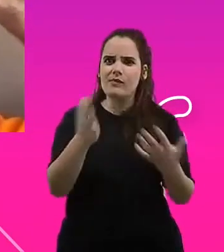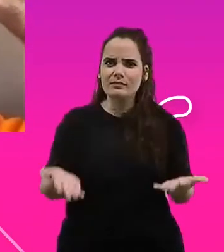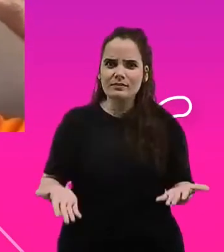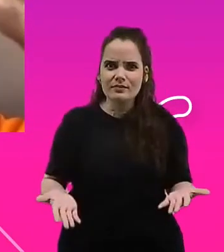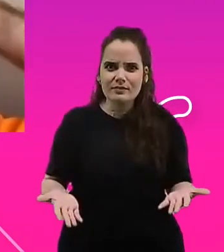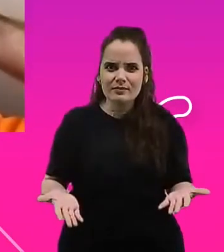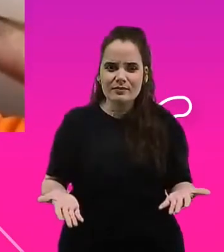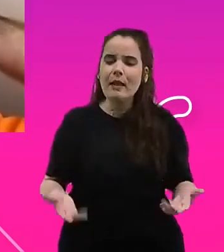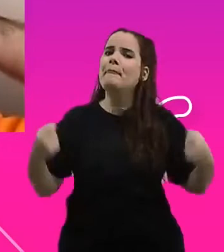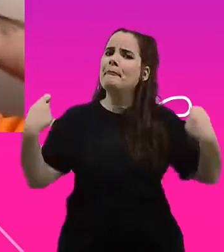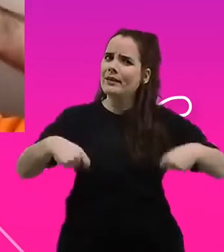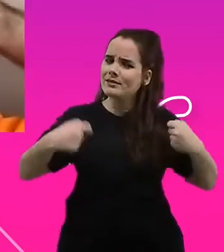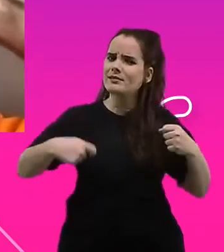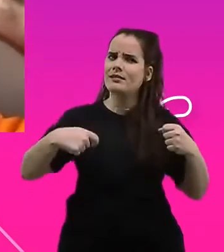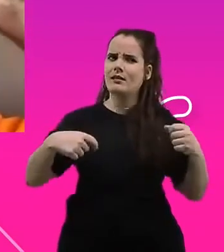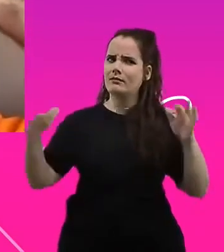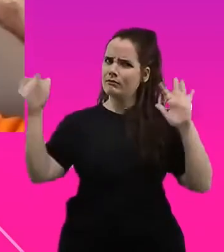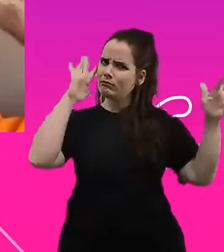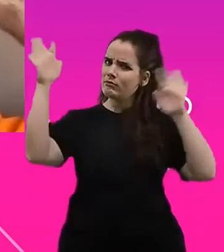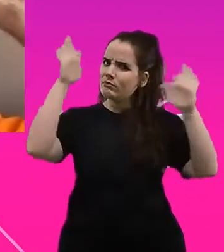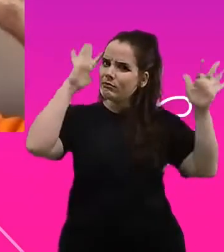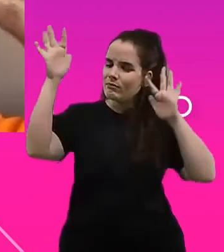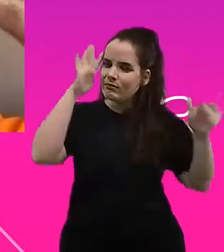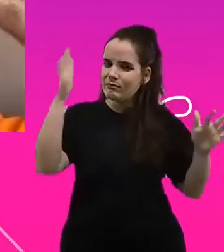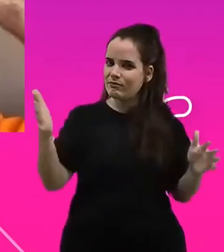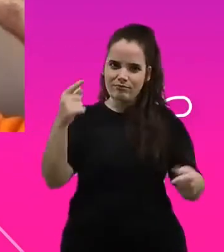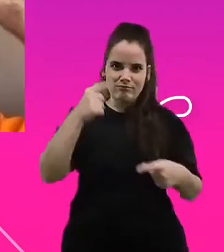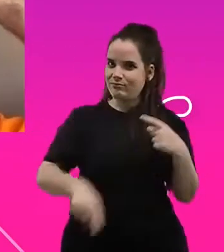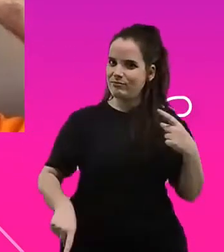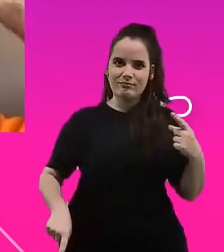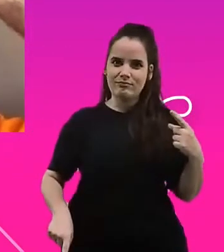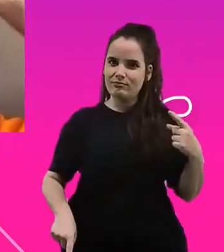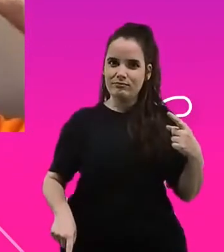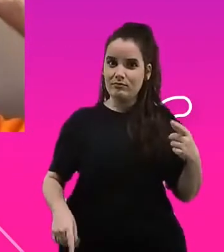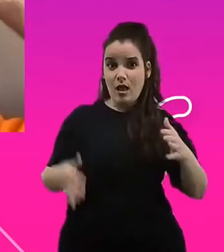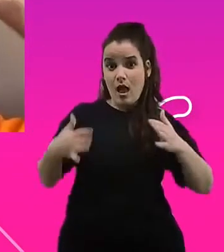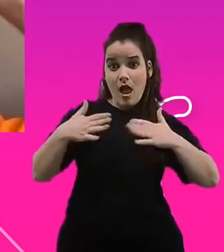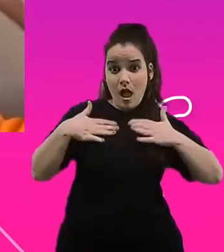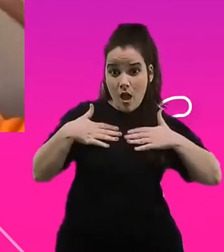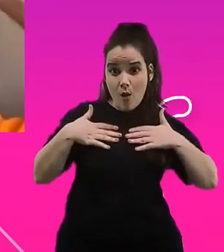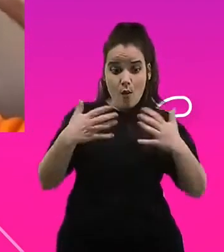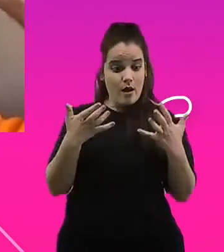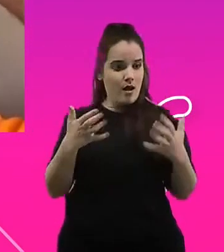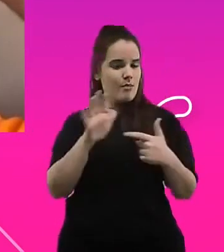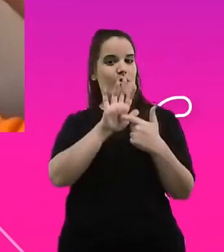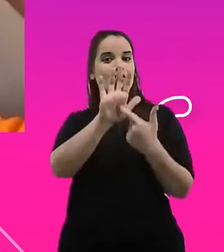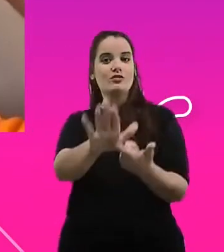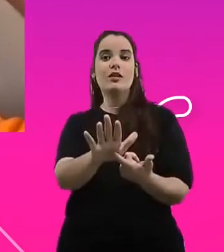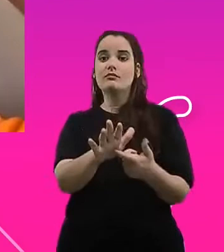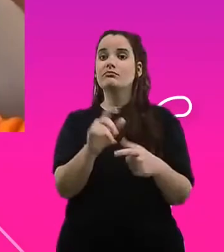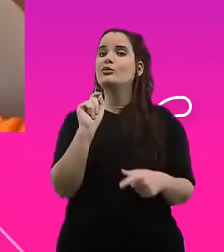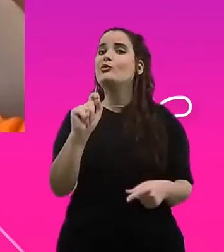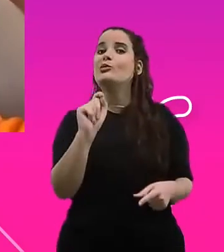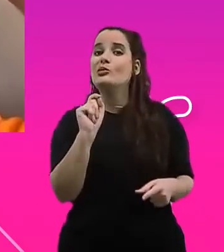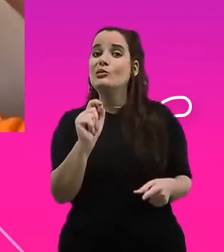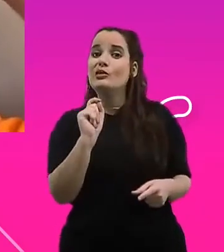questionar e buscar se encontrar dentro desse espaço com a verdade que a gente quer passar com a nossa mensagem, e